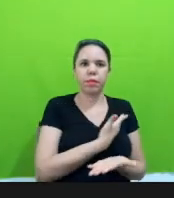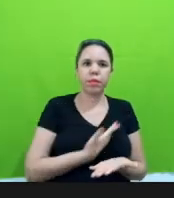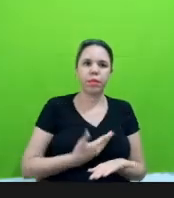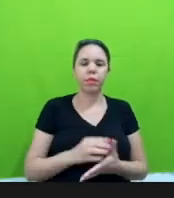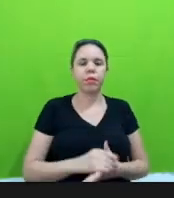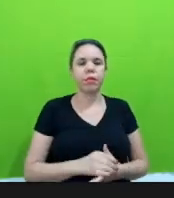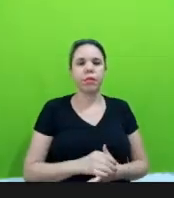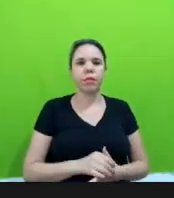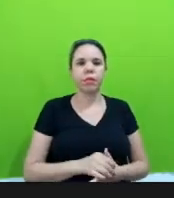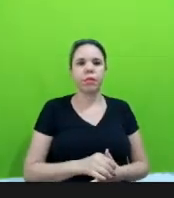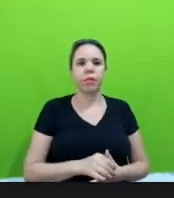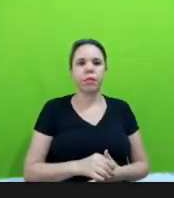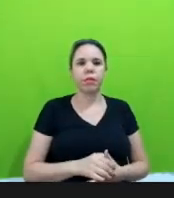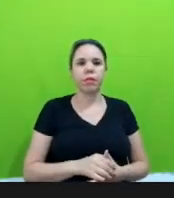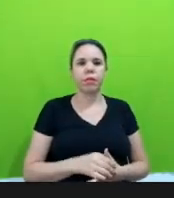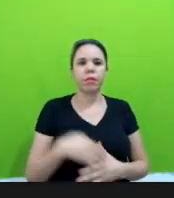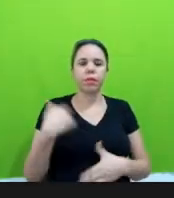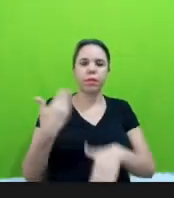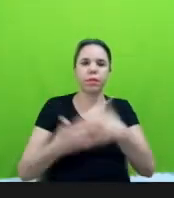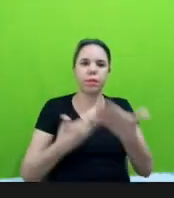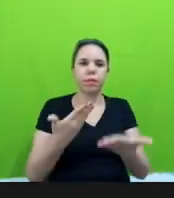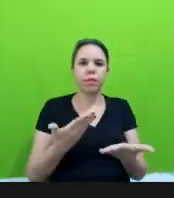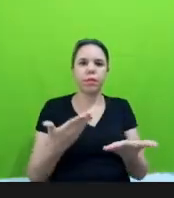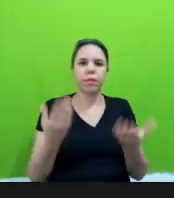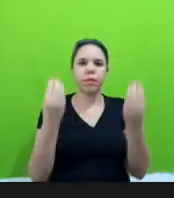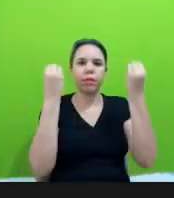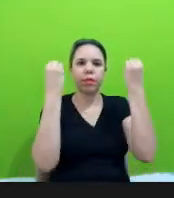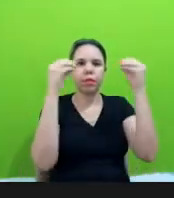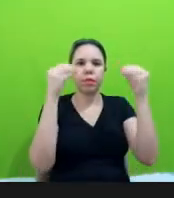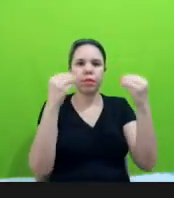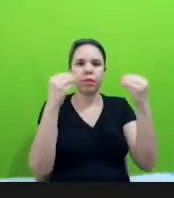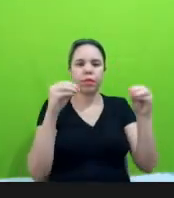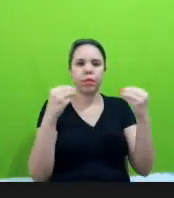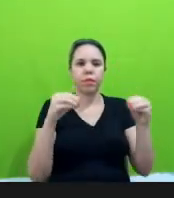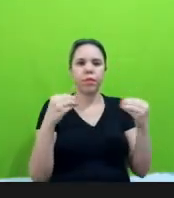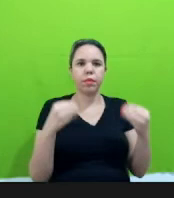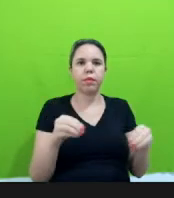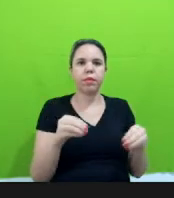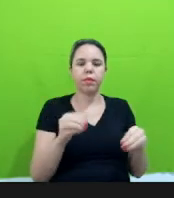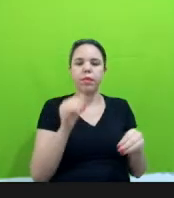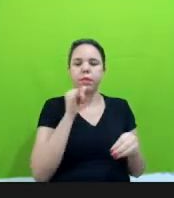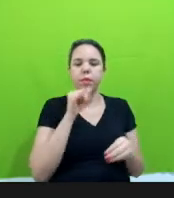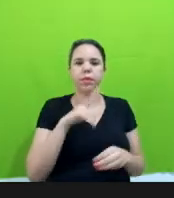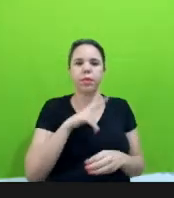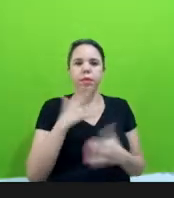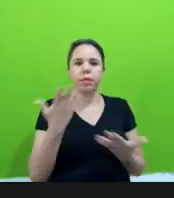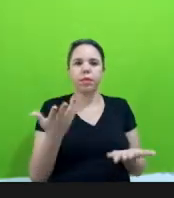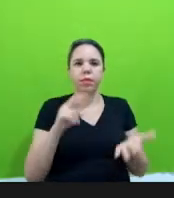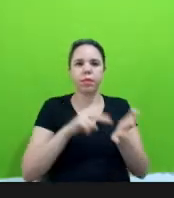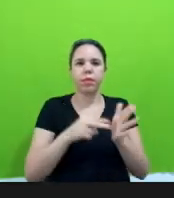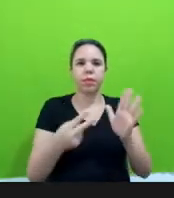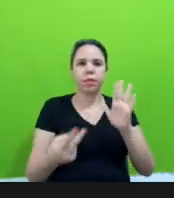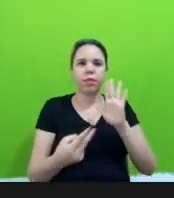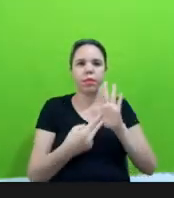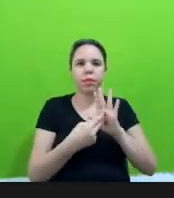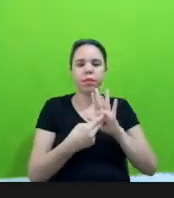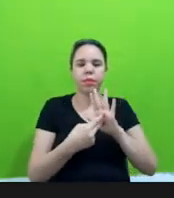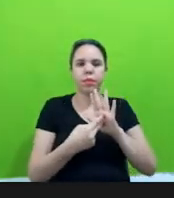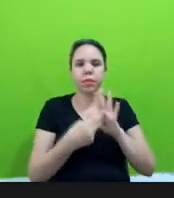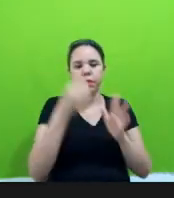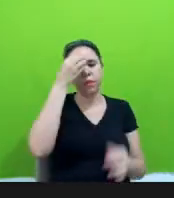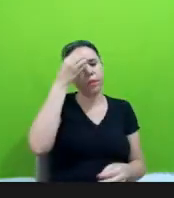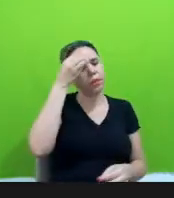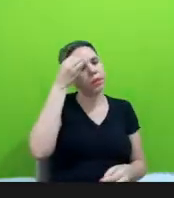Então, toda vez que uma informação ela é colocada sobre caráter reservado, isso significa que a informação ela